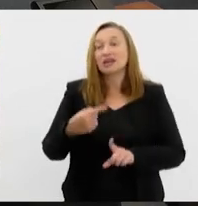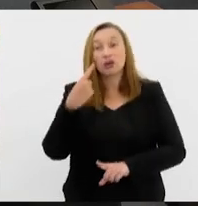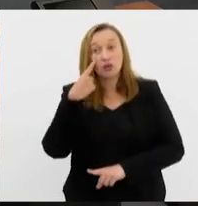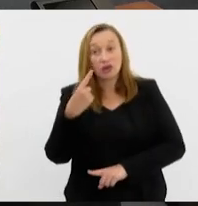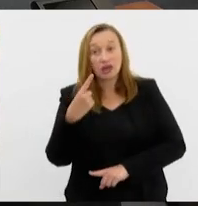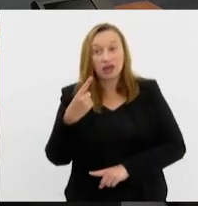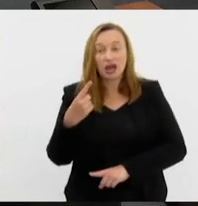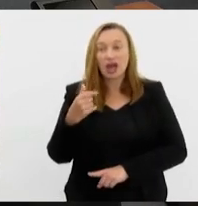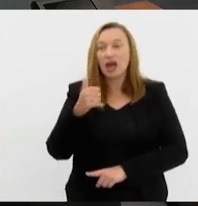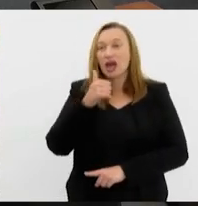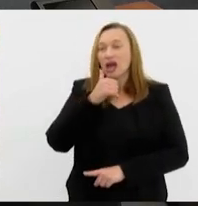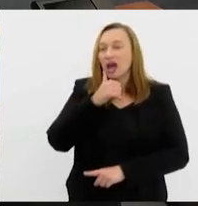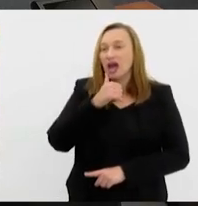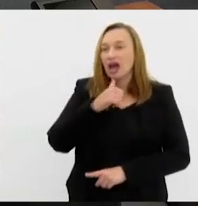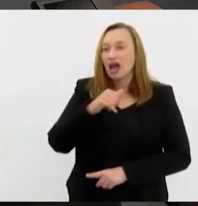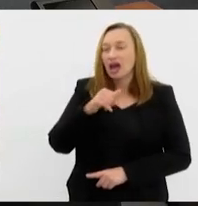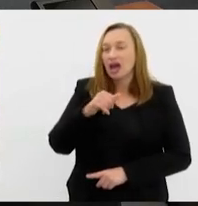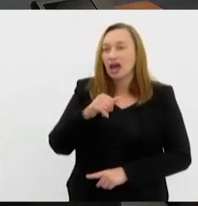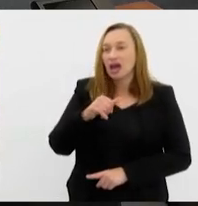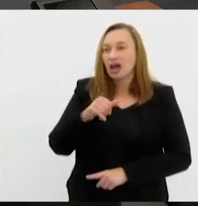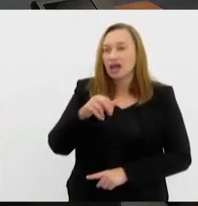desfilar na agremiação